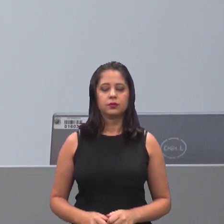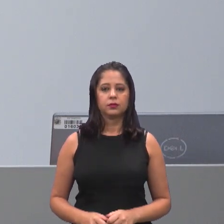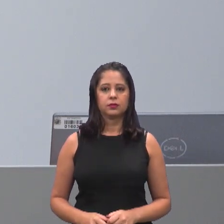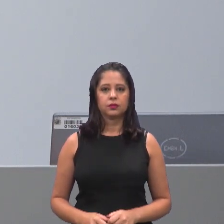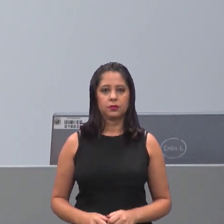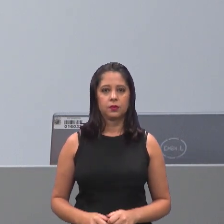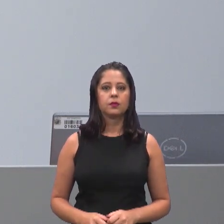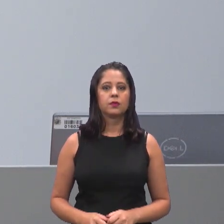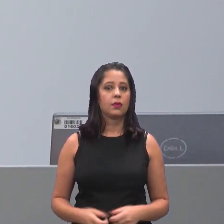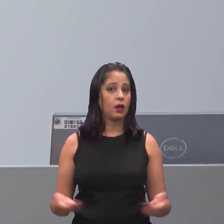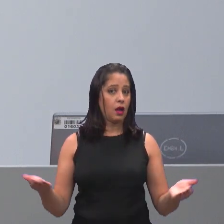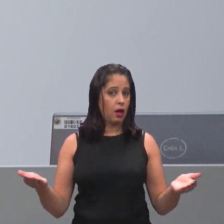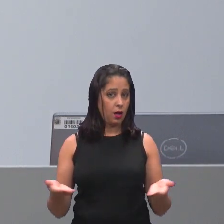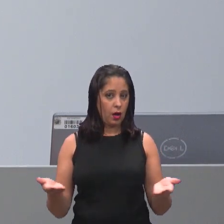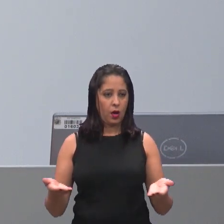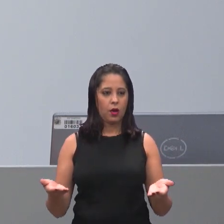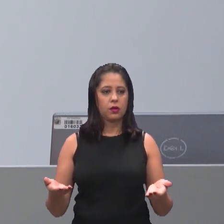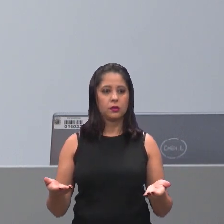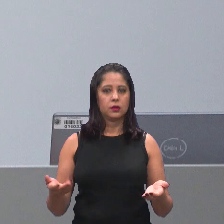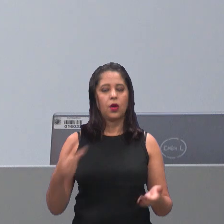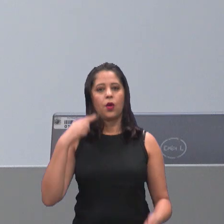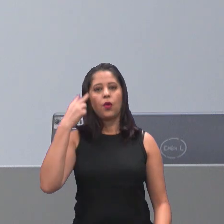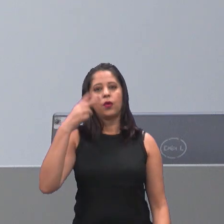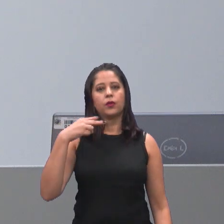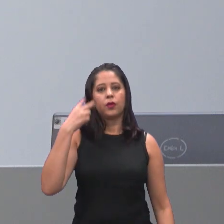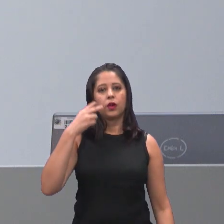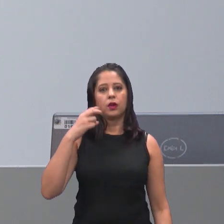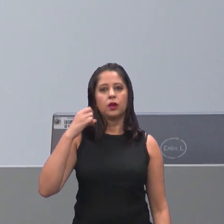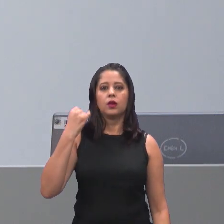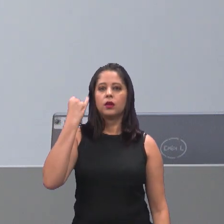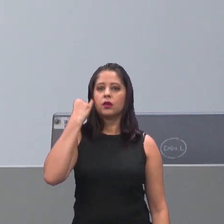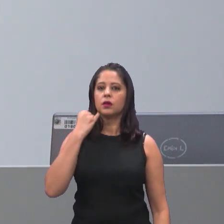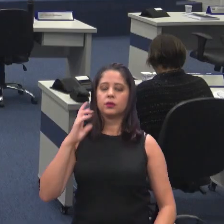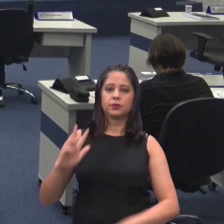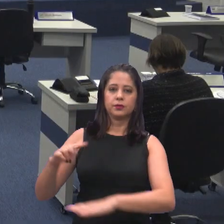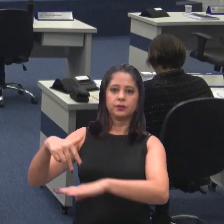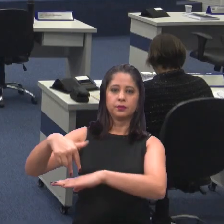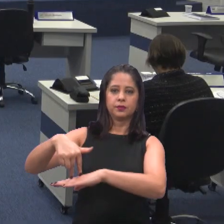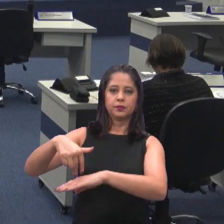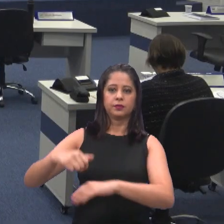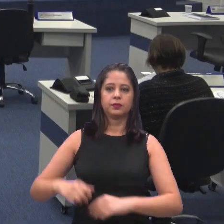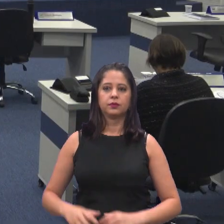Com a palavra, o vereador José Luiz Nunes.